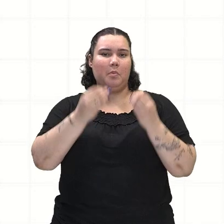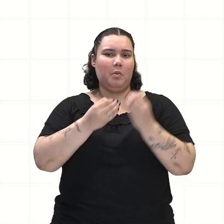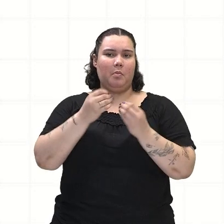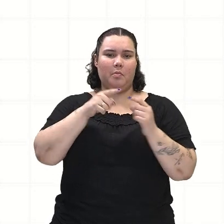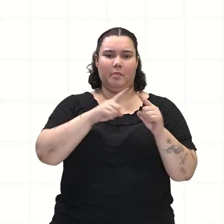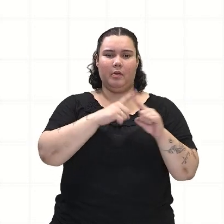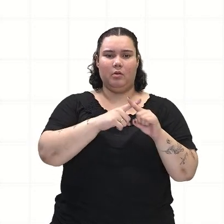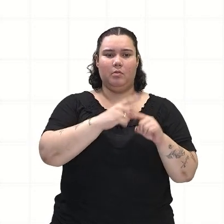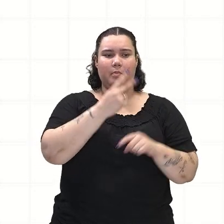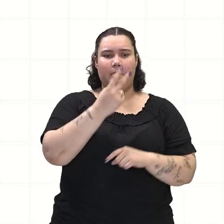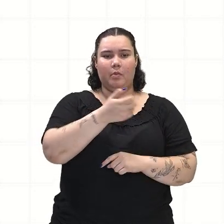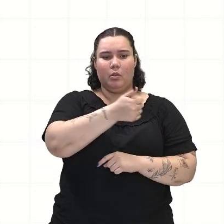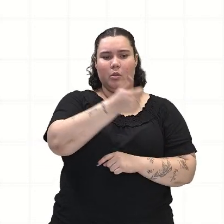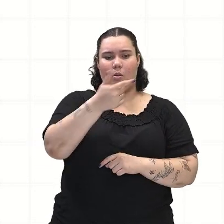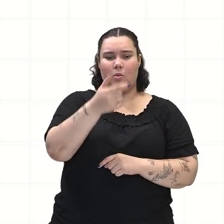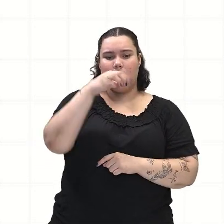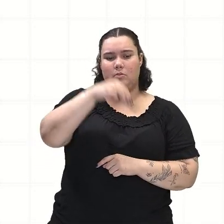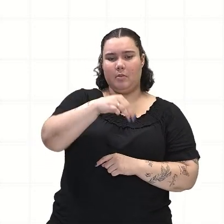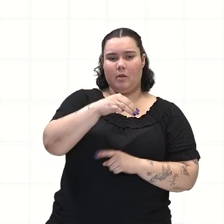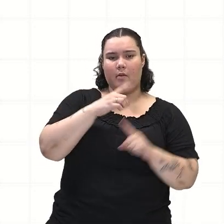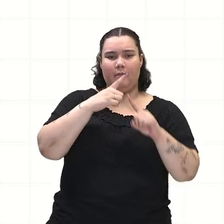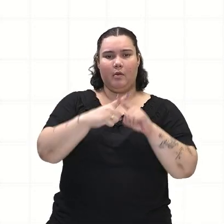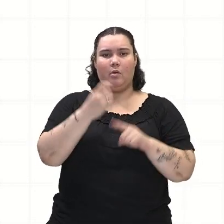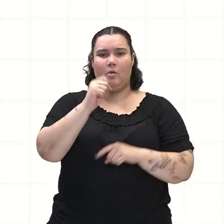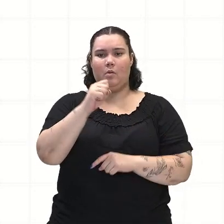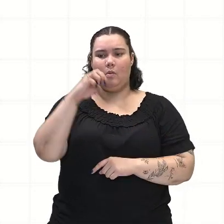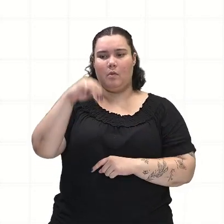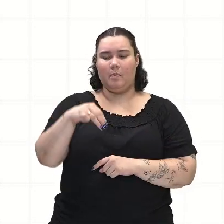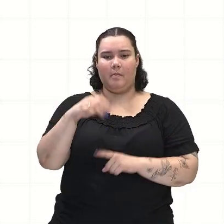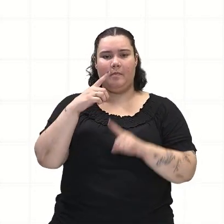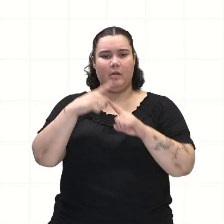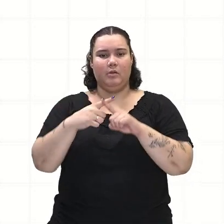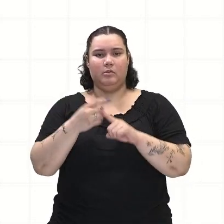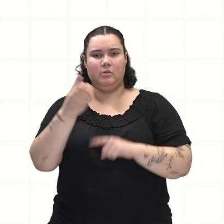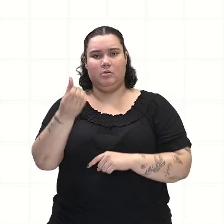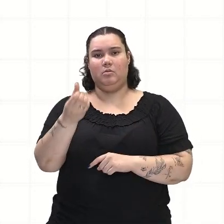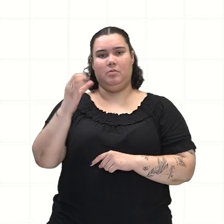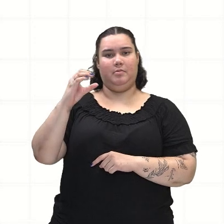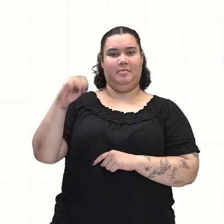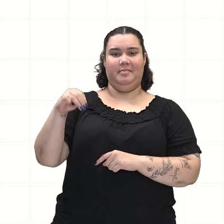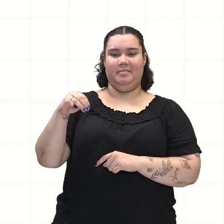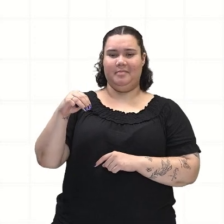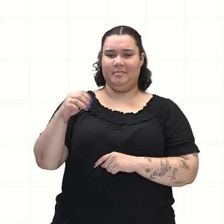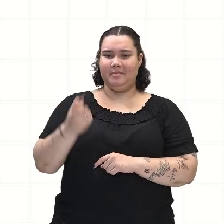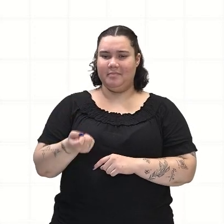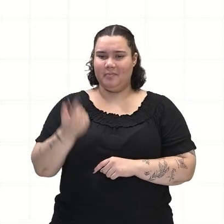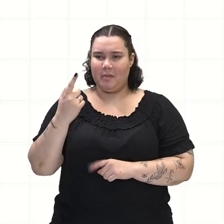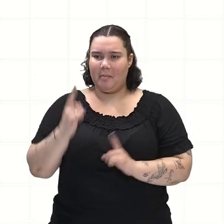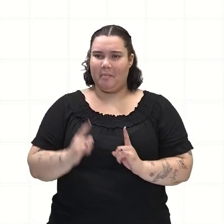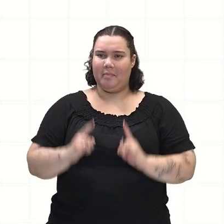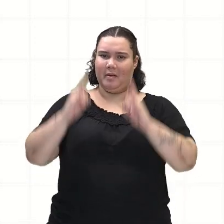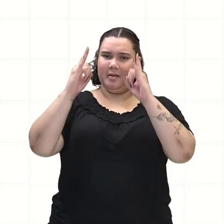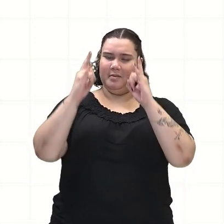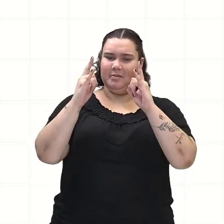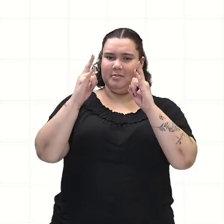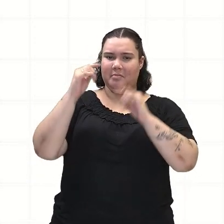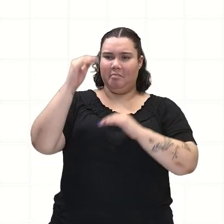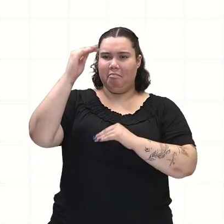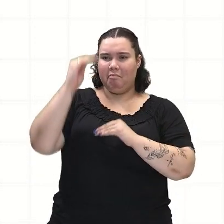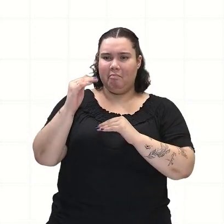multiplicar 12 metros vezes 8 metros vezes 6 centímetros. Que prédio seria um prédio que